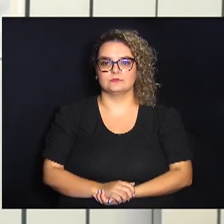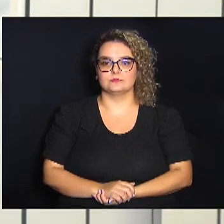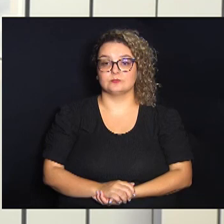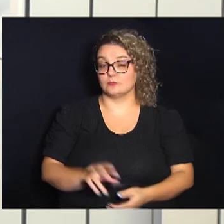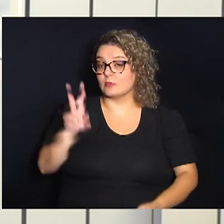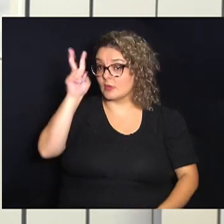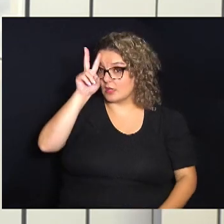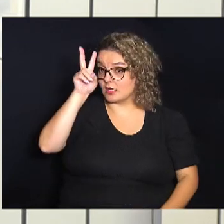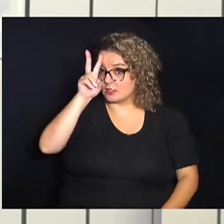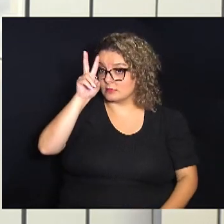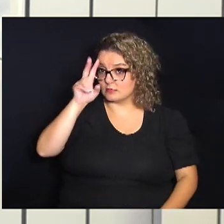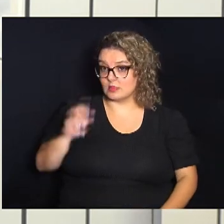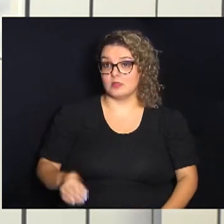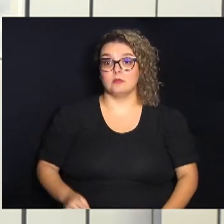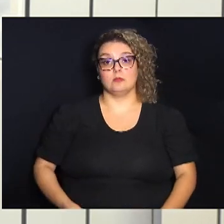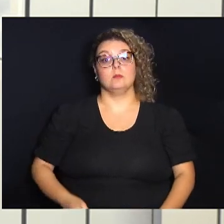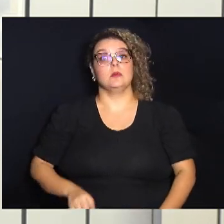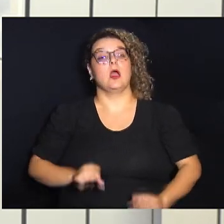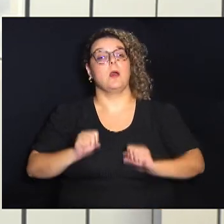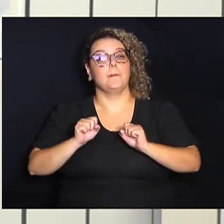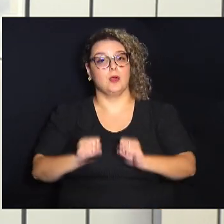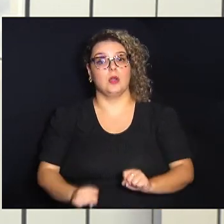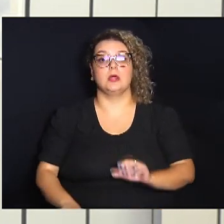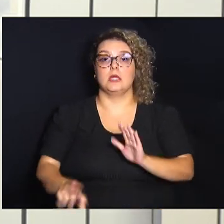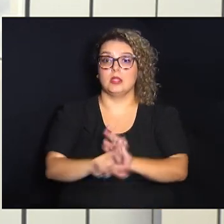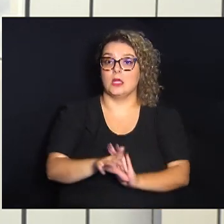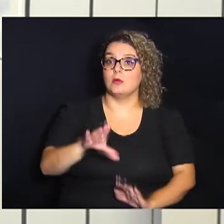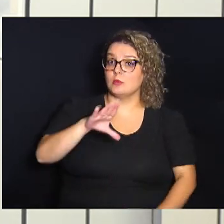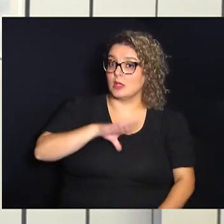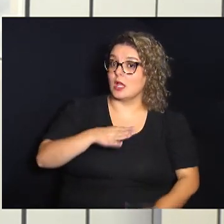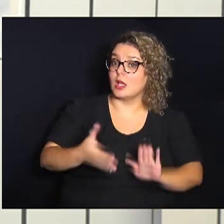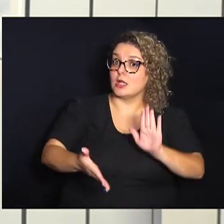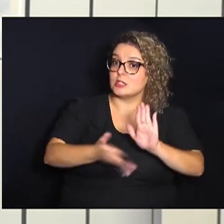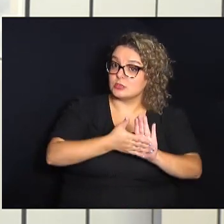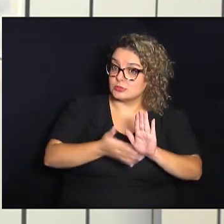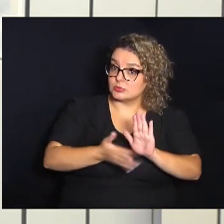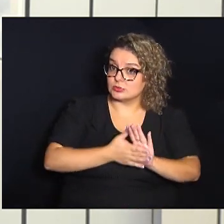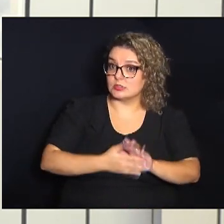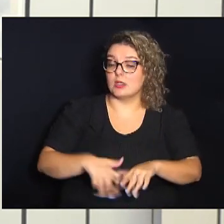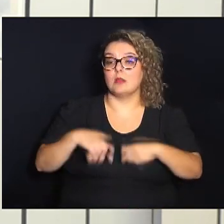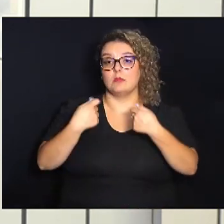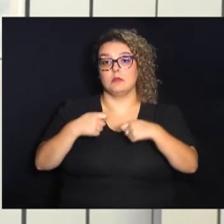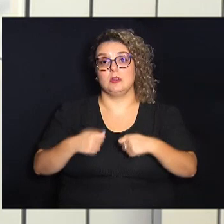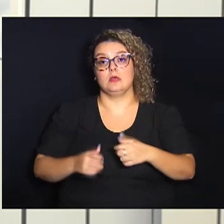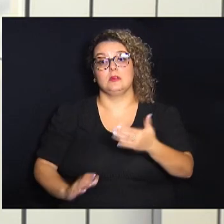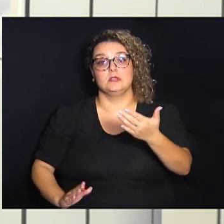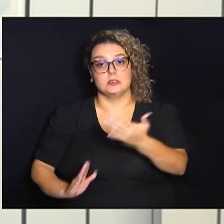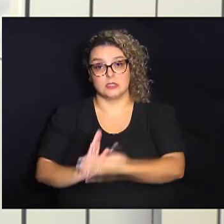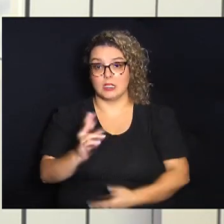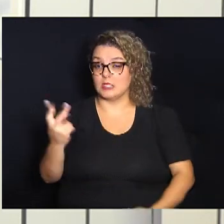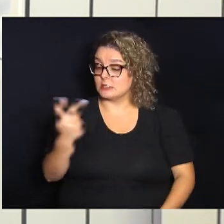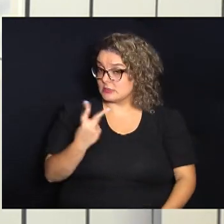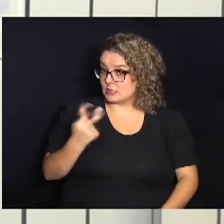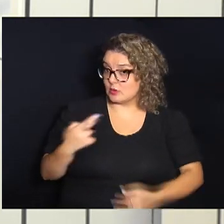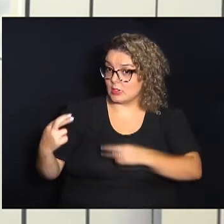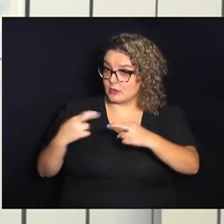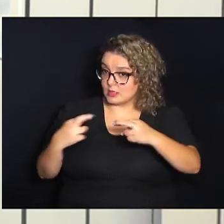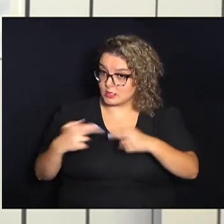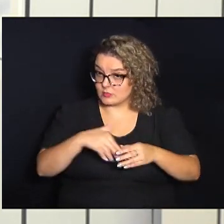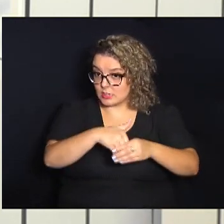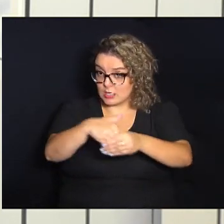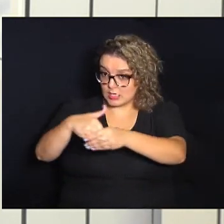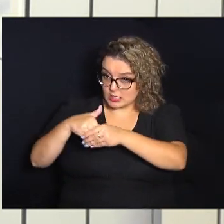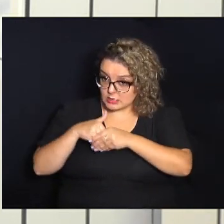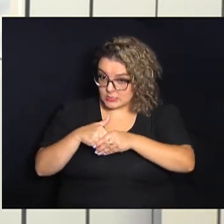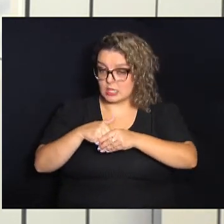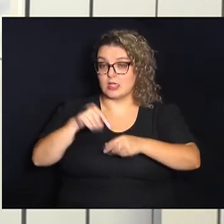Lembrando que para se tornar lei municipal, a proposta ainda precisa ser aprovada em segunda votação aqui